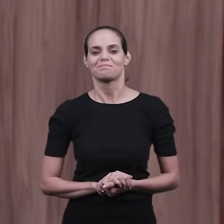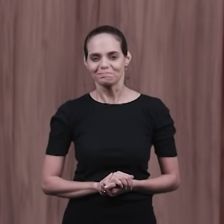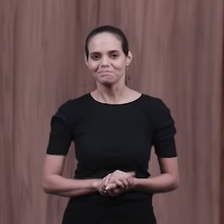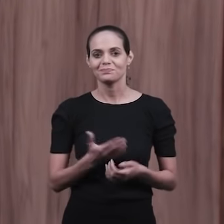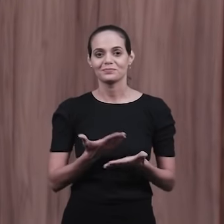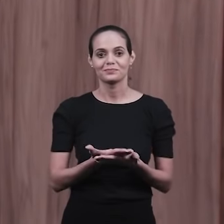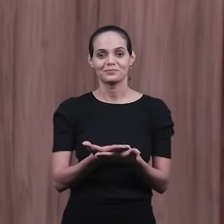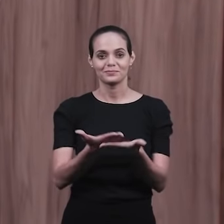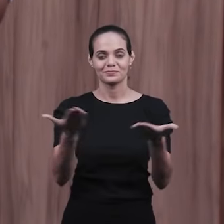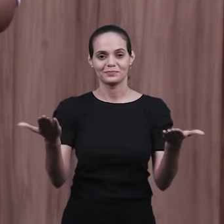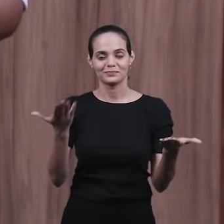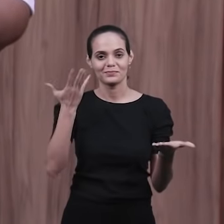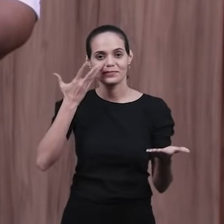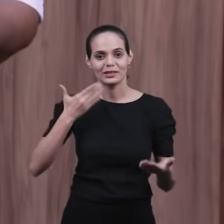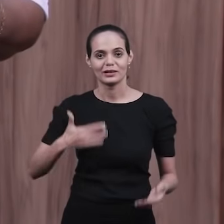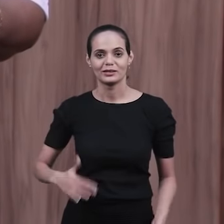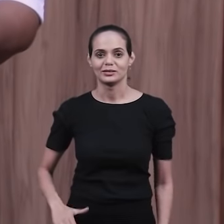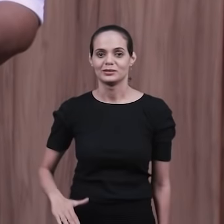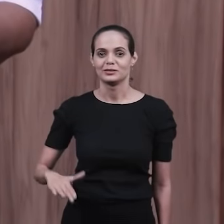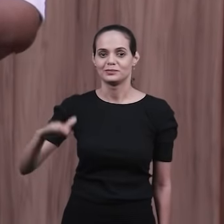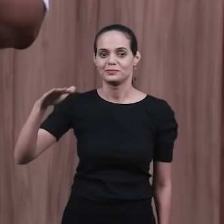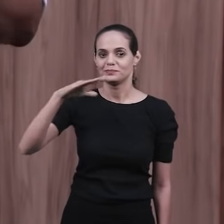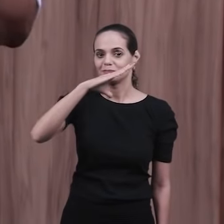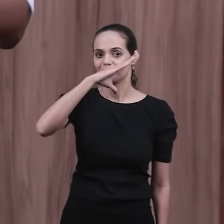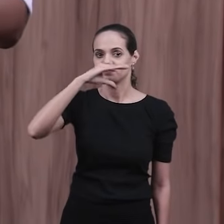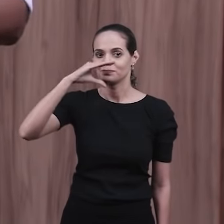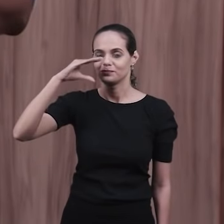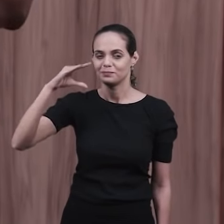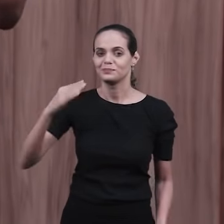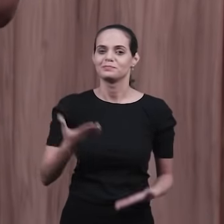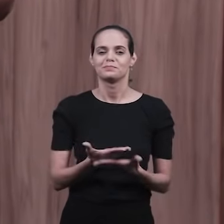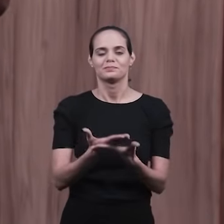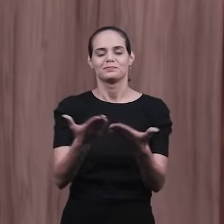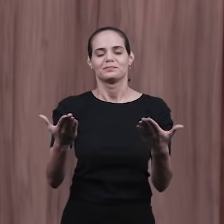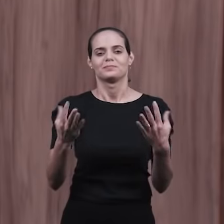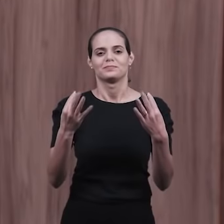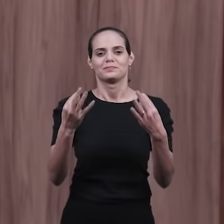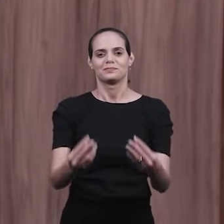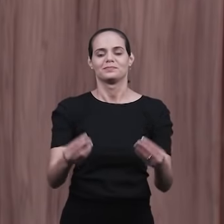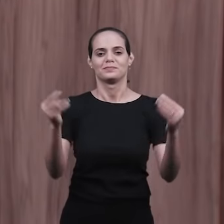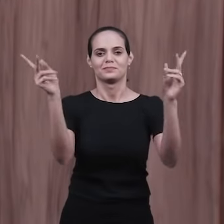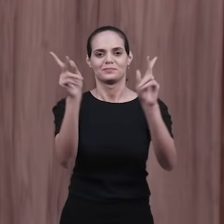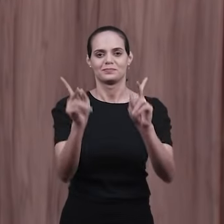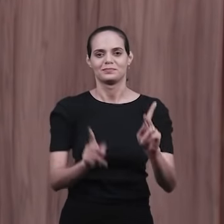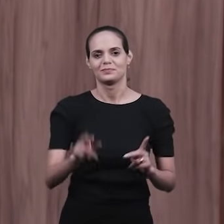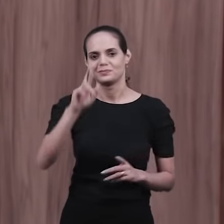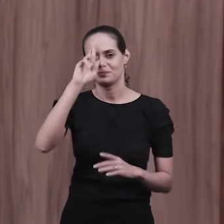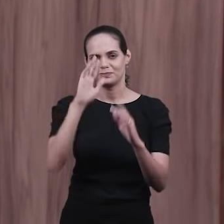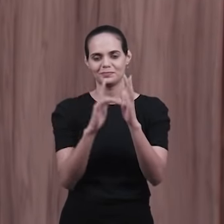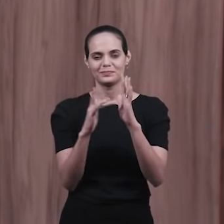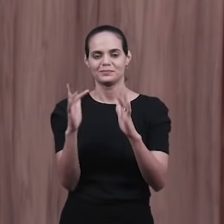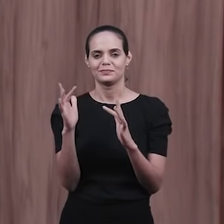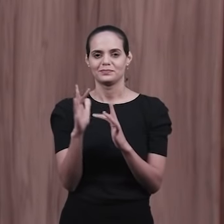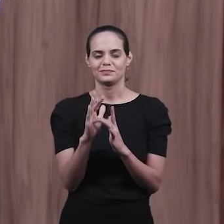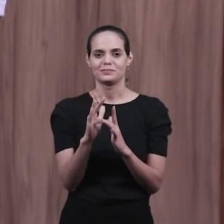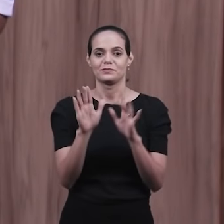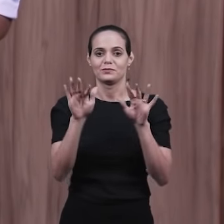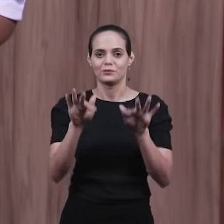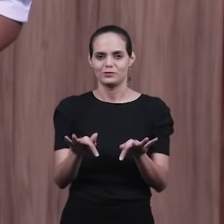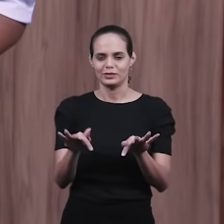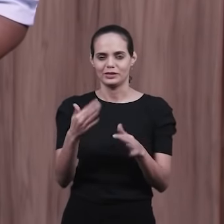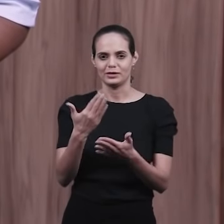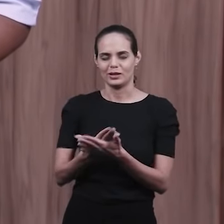Cumprimento as nossas crianças, intermediários, adolescentes, a todos com a paz do Senhor Jesus. Terminamos a aula